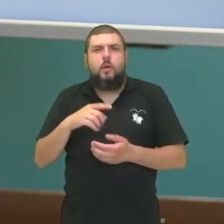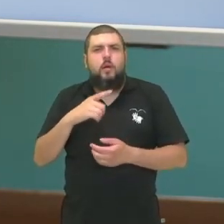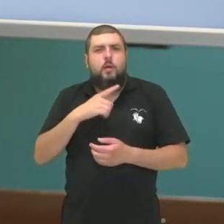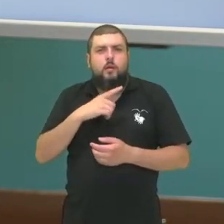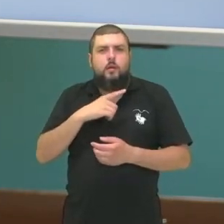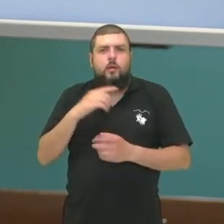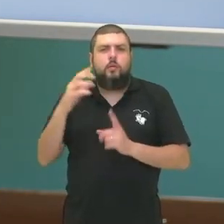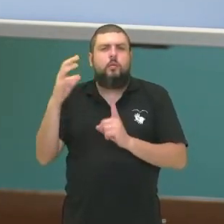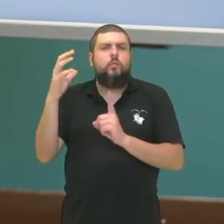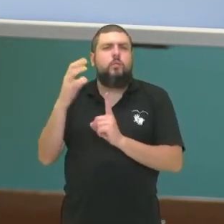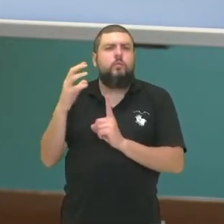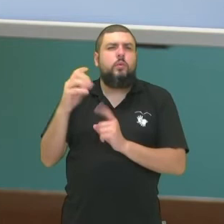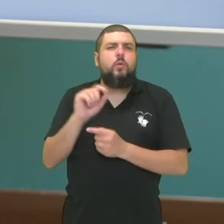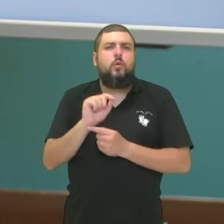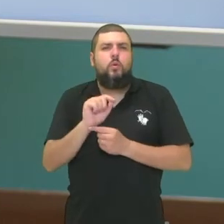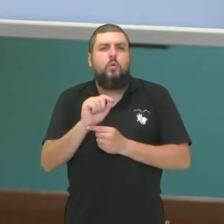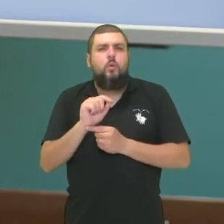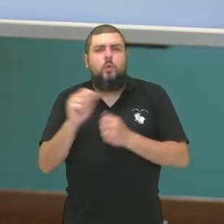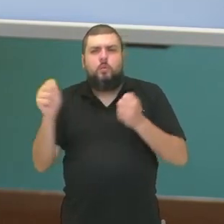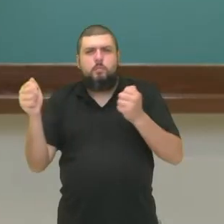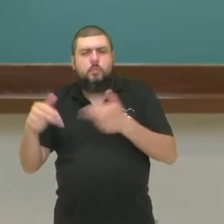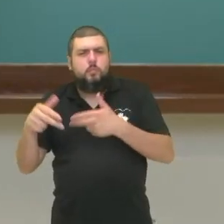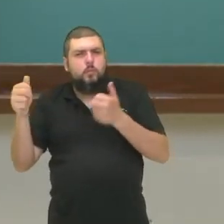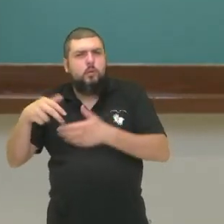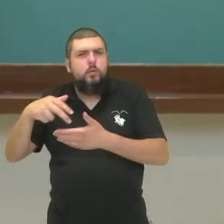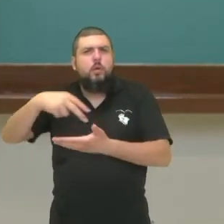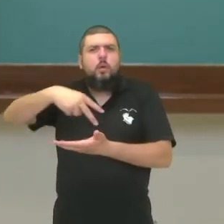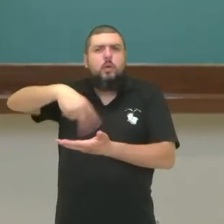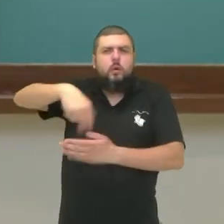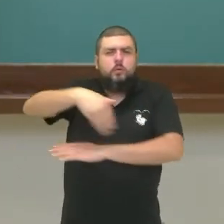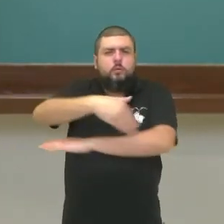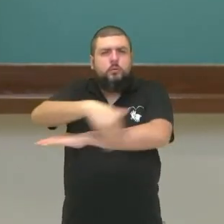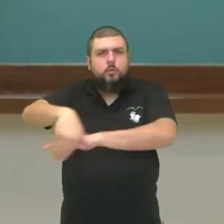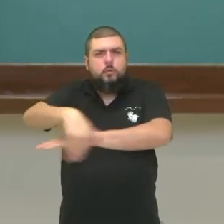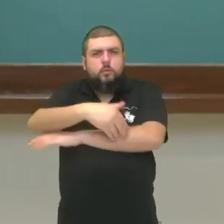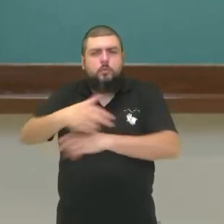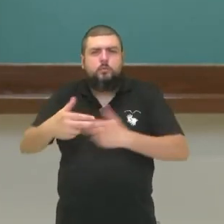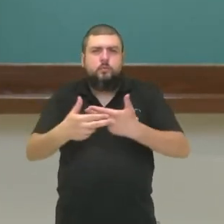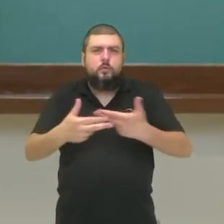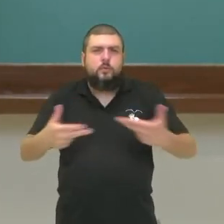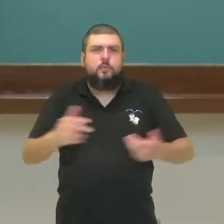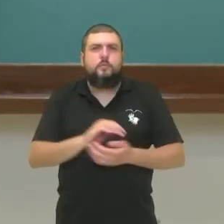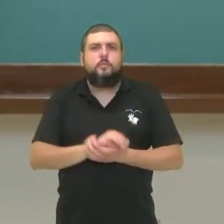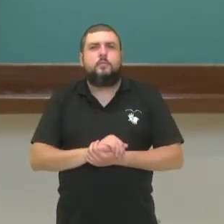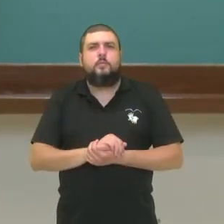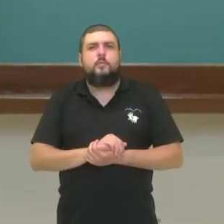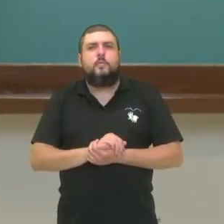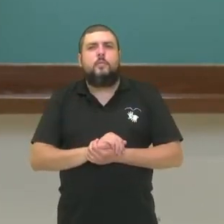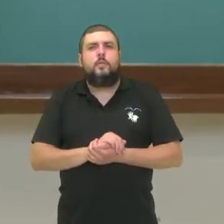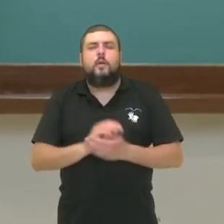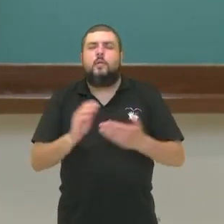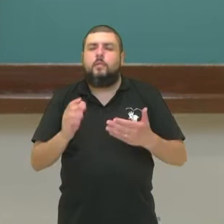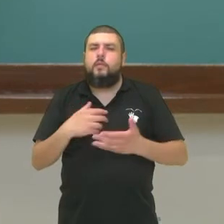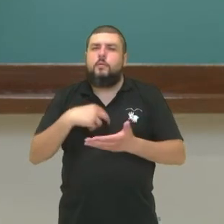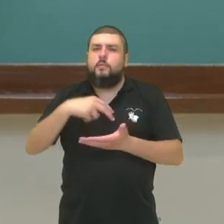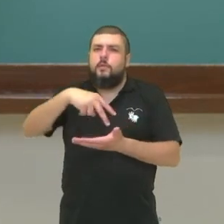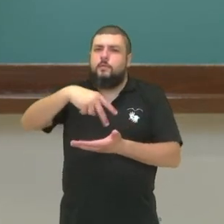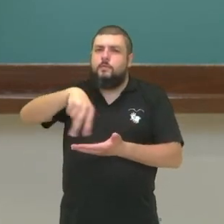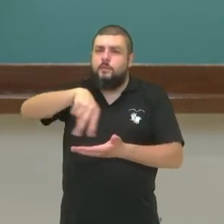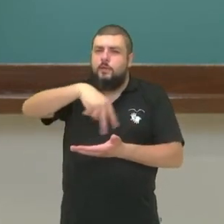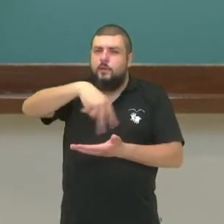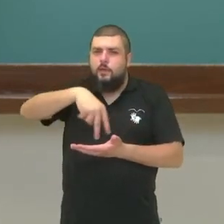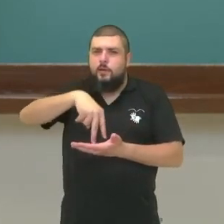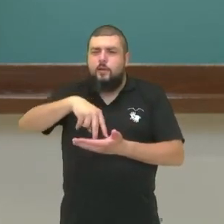dance, breaking e hip hop. Ou seja, chegamos agora nas nossas danças urbanas.